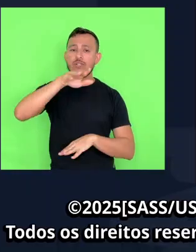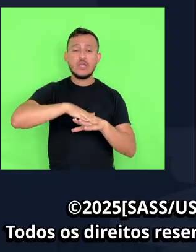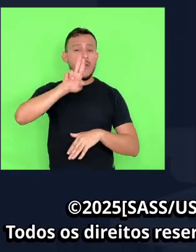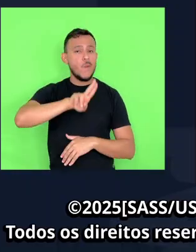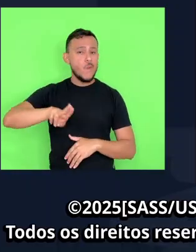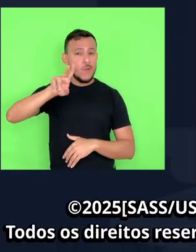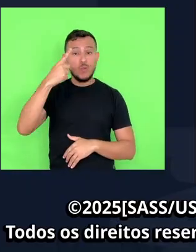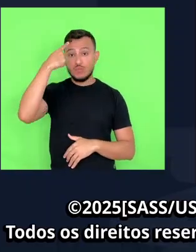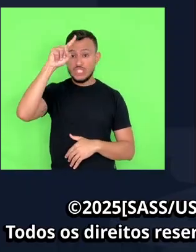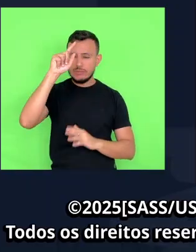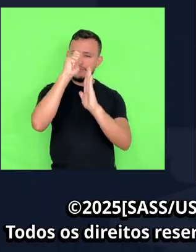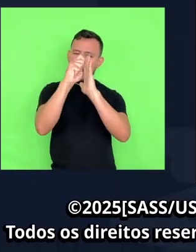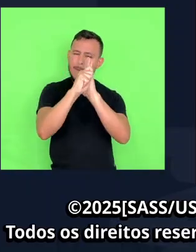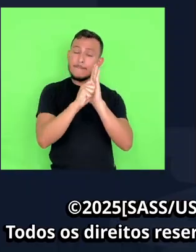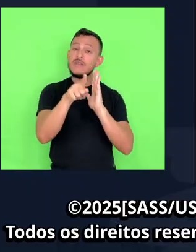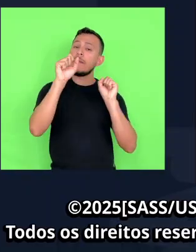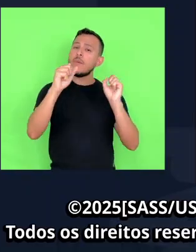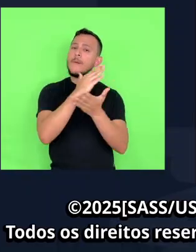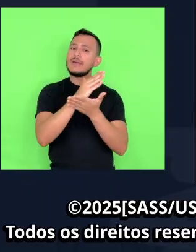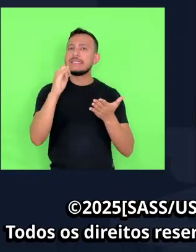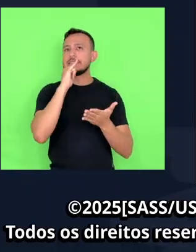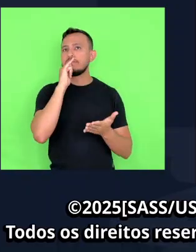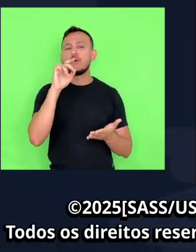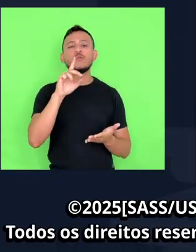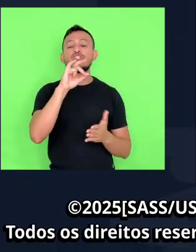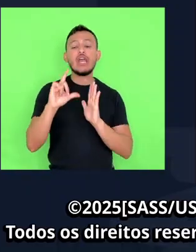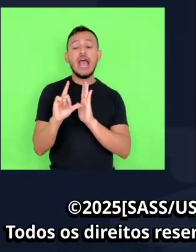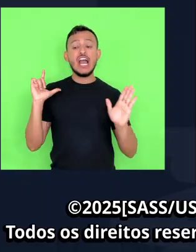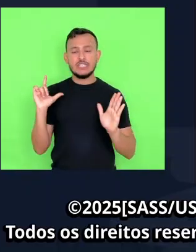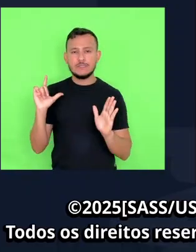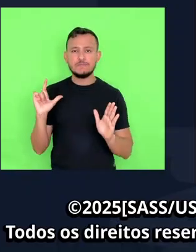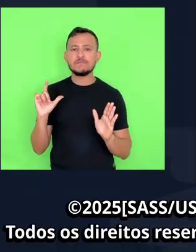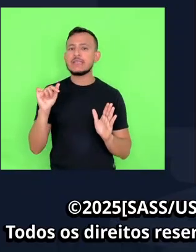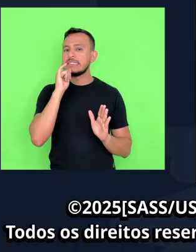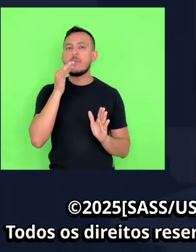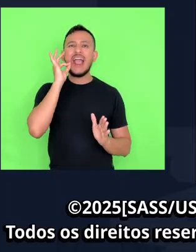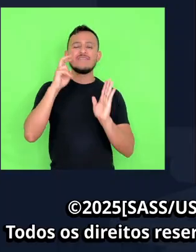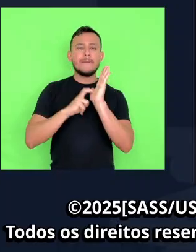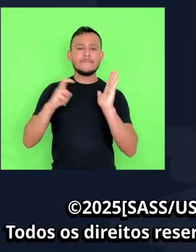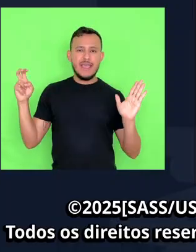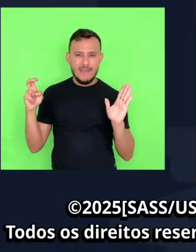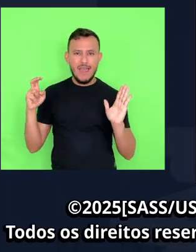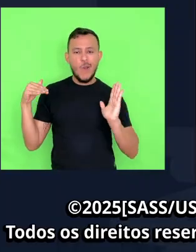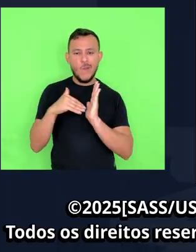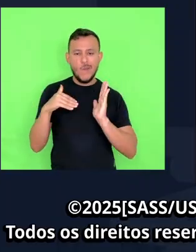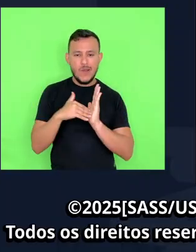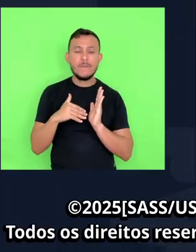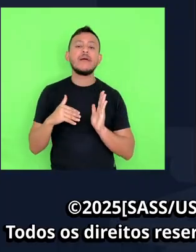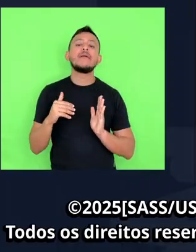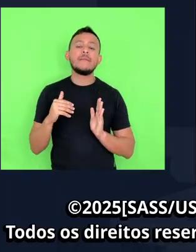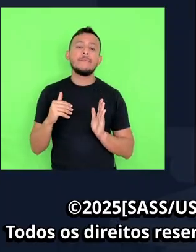consumiram em um dia. Vocês podem começar com o dia anterior, desde o café da manhã até a última